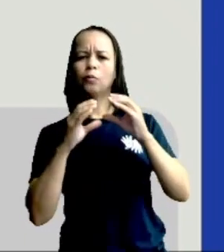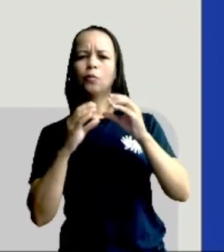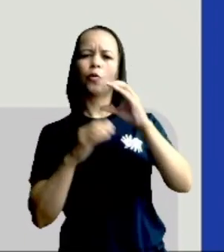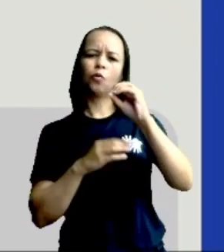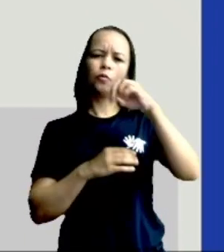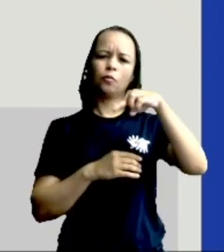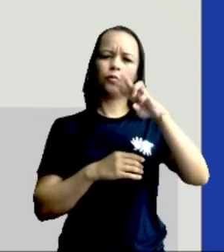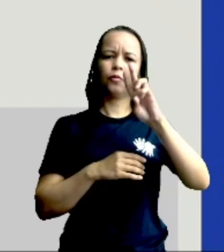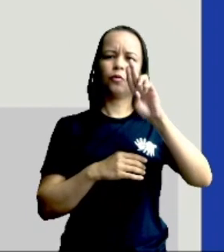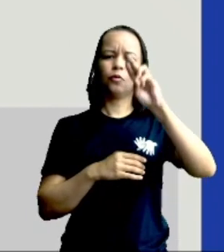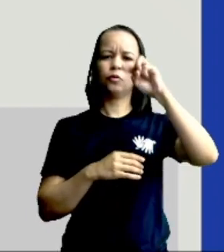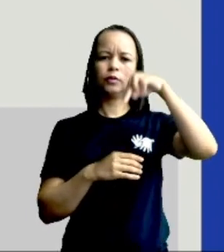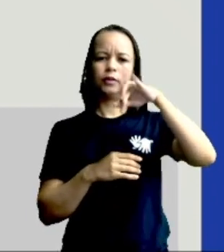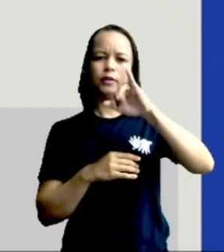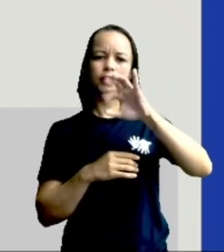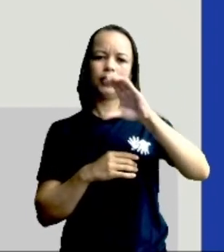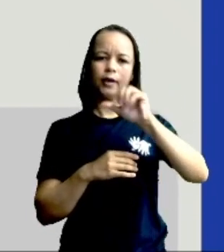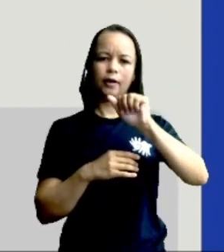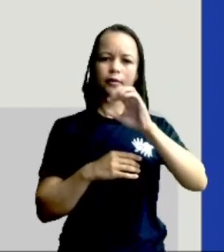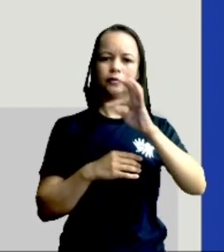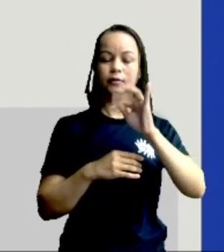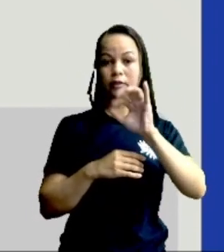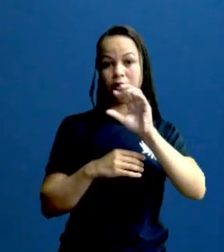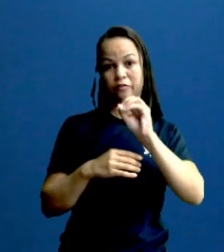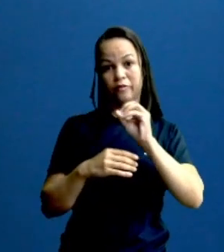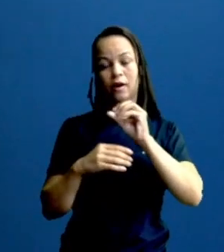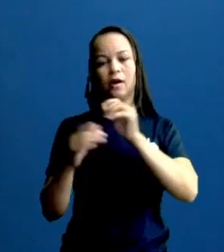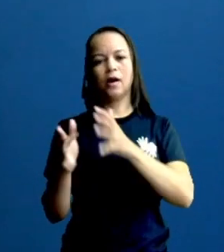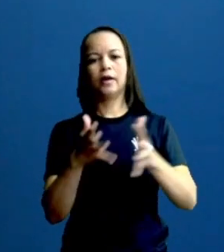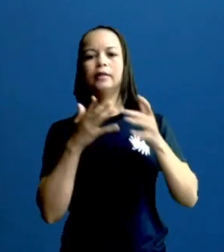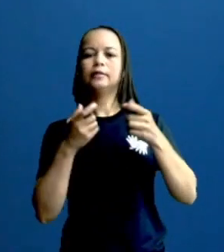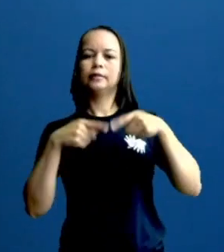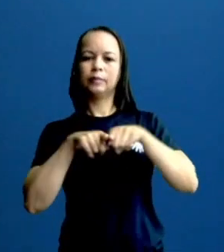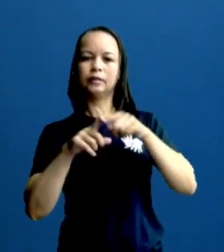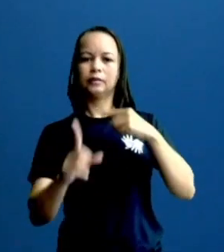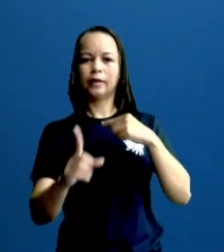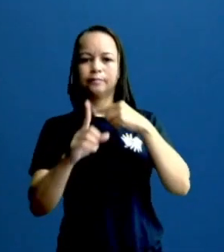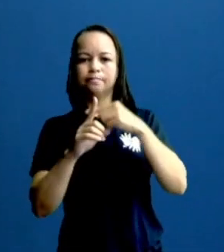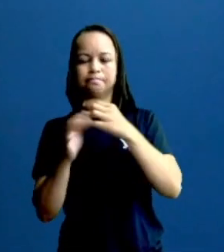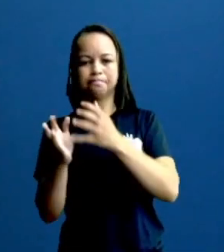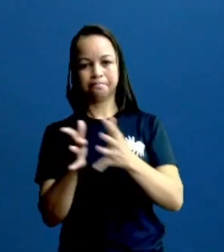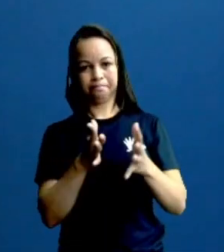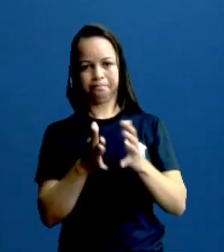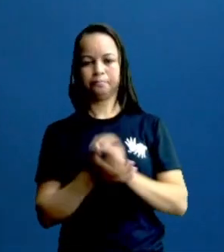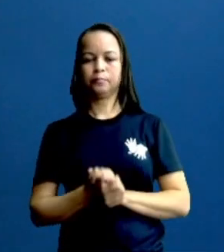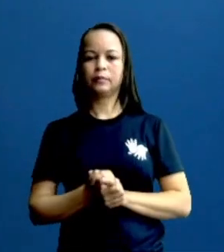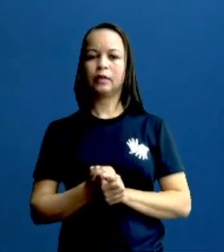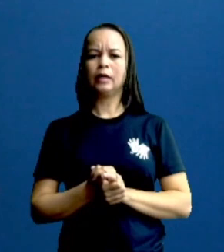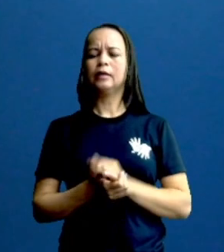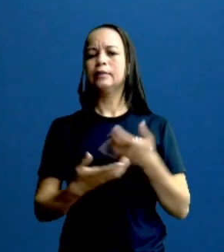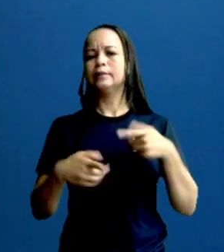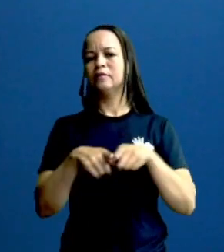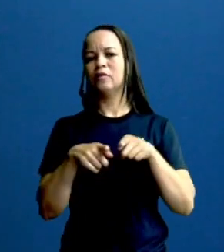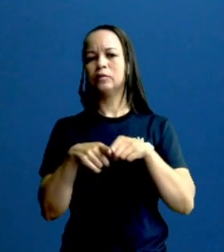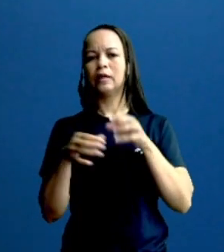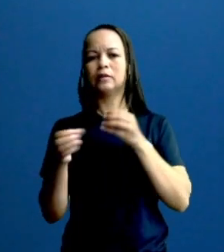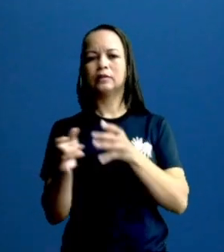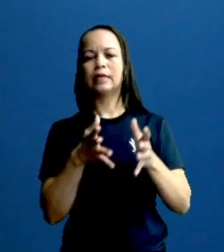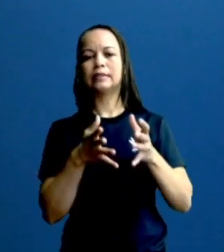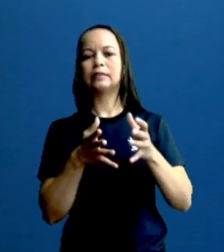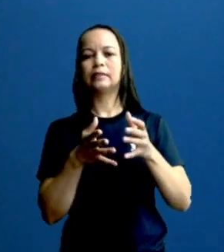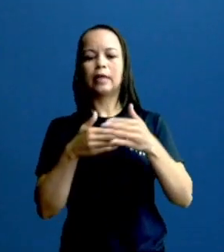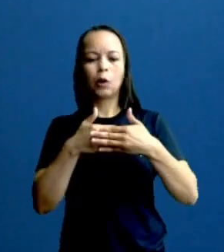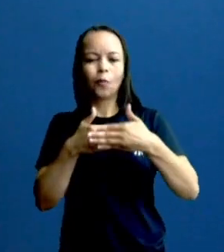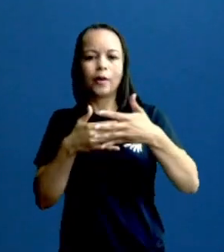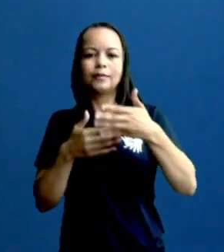e associativa da adição, ok? Então, a gente vai tratar um pouco mais sobre sequência